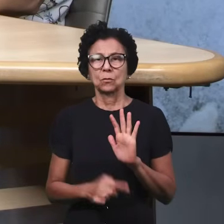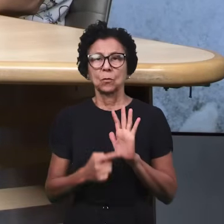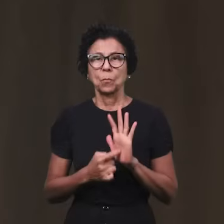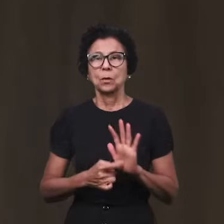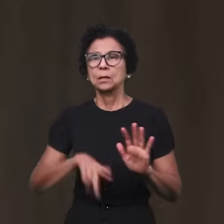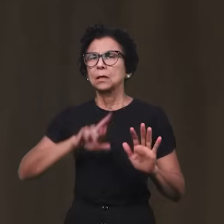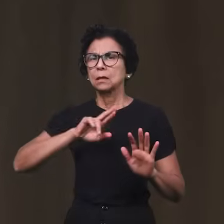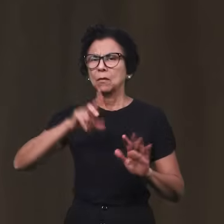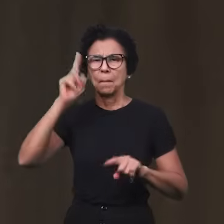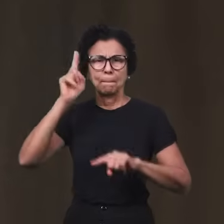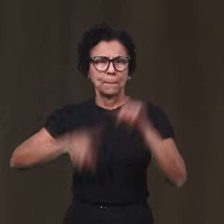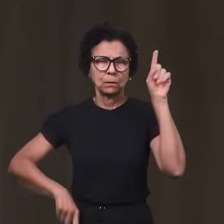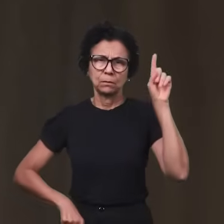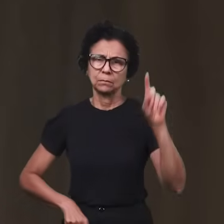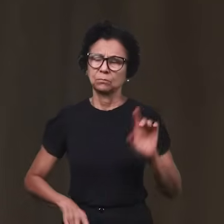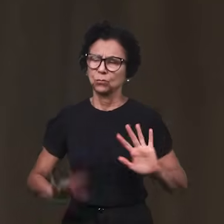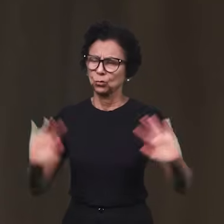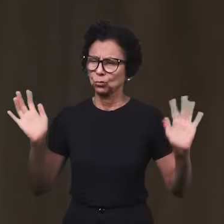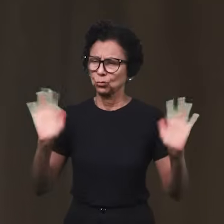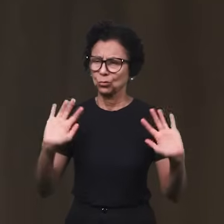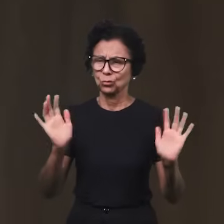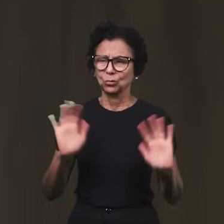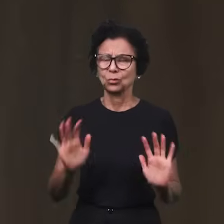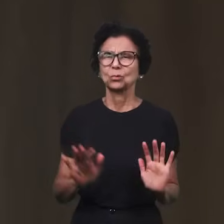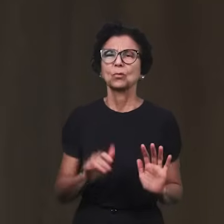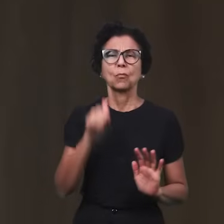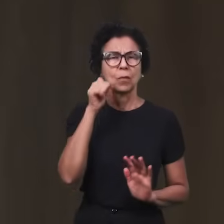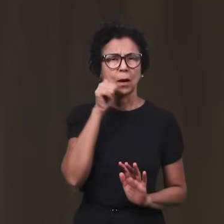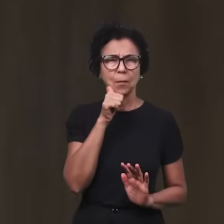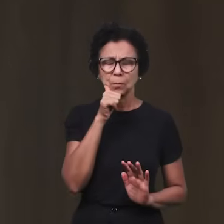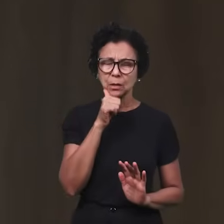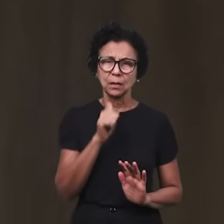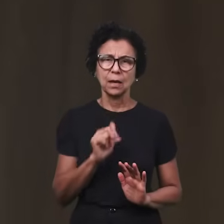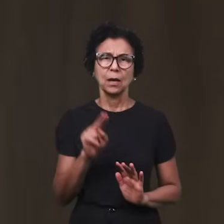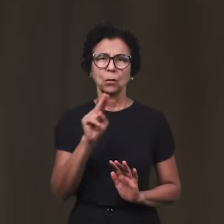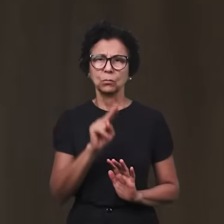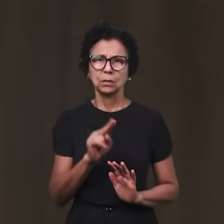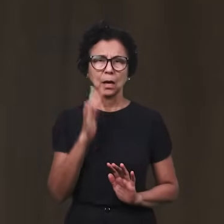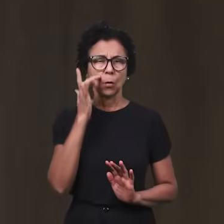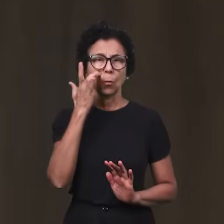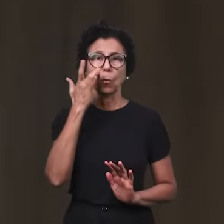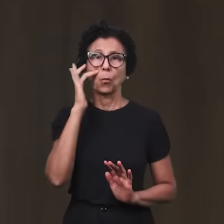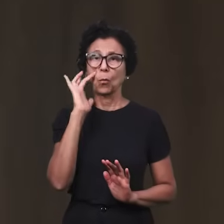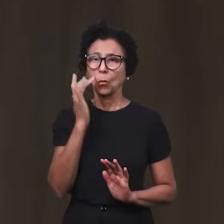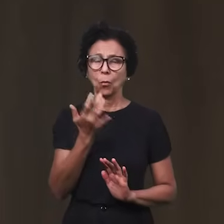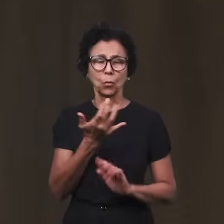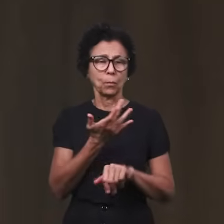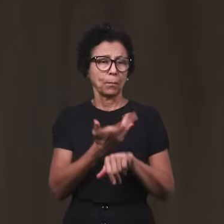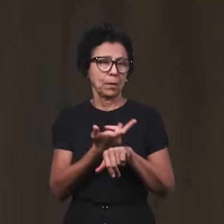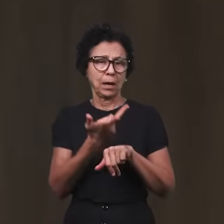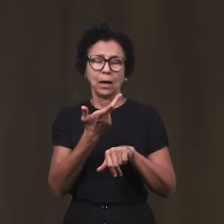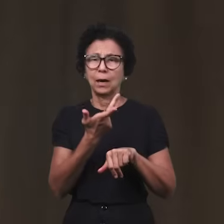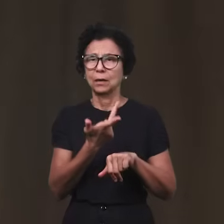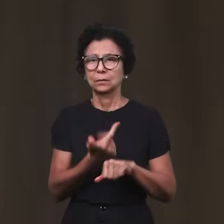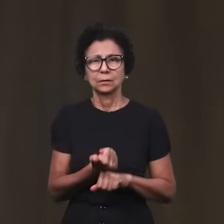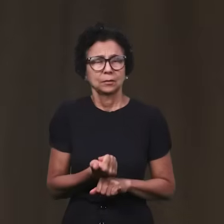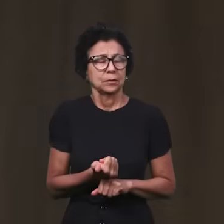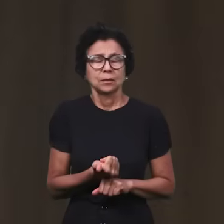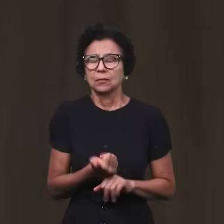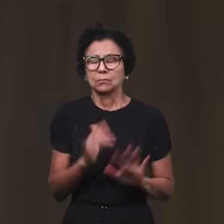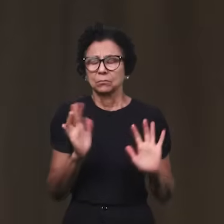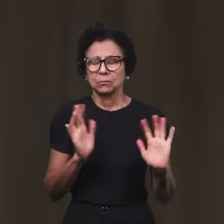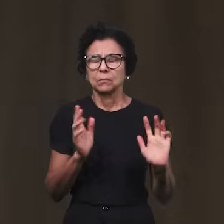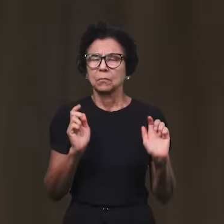proibição, né, da mulher se cuidar, da mulher ter essa atenção com a sua aparência, mas daquilo que é realmente o